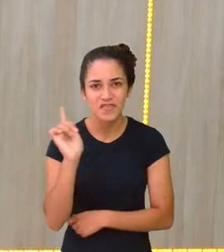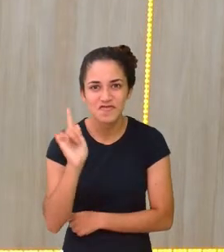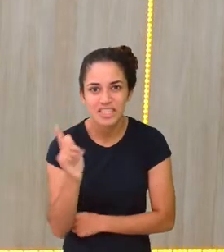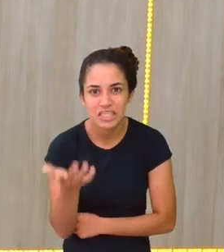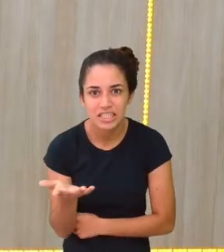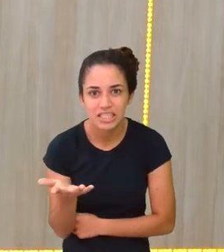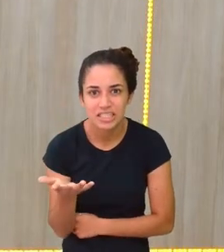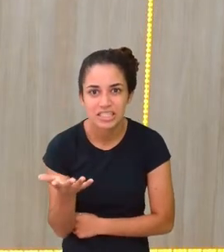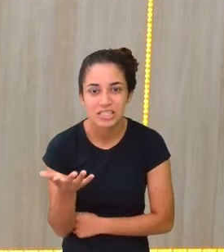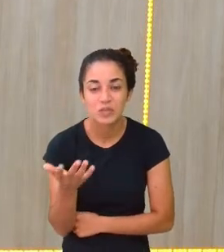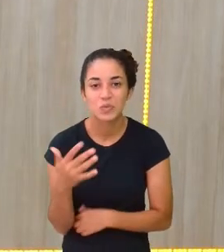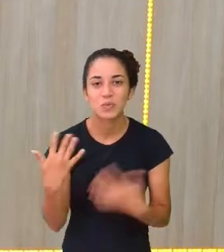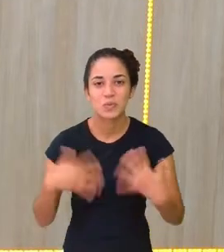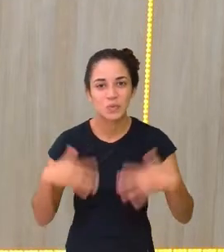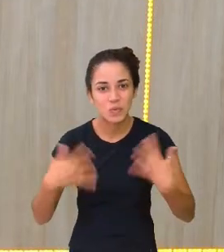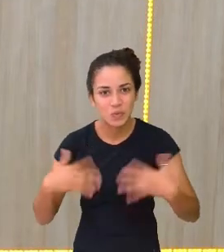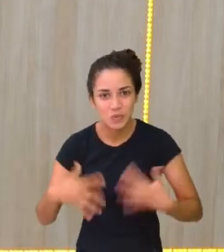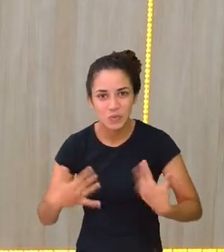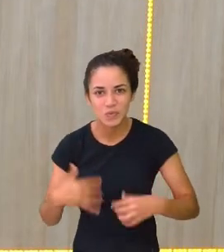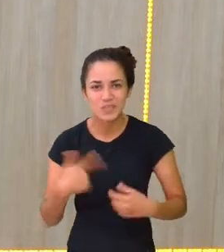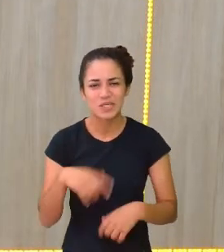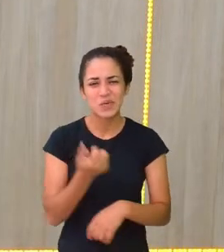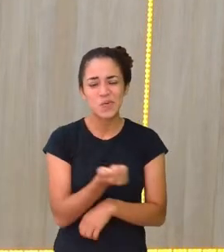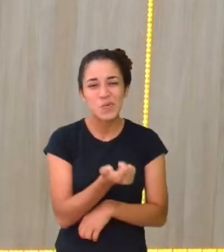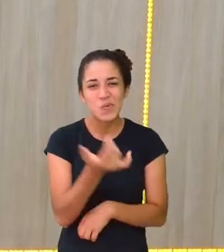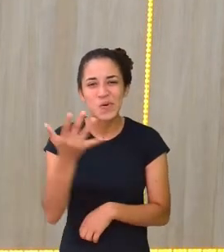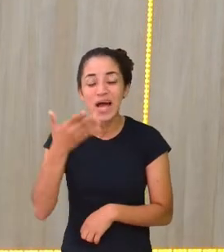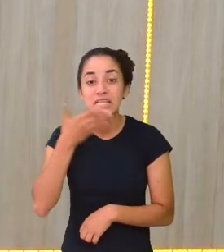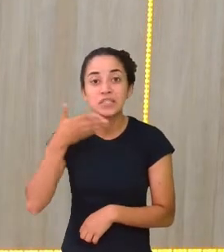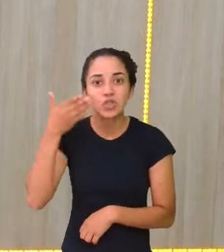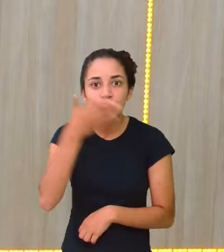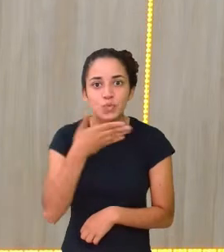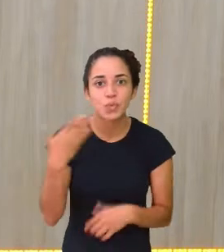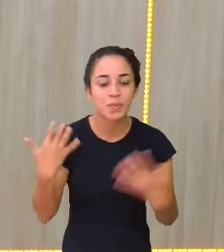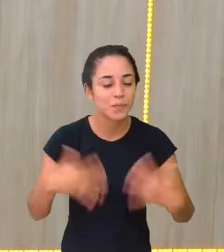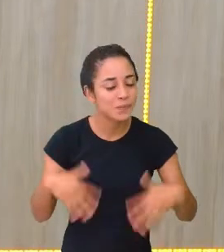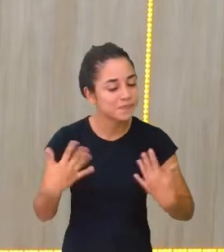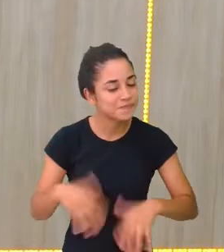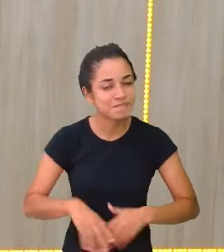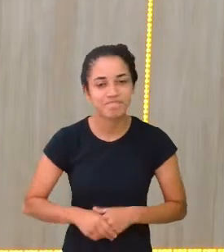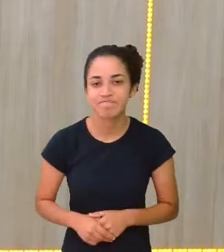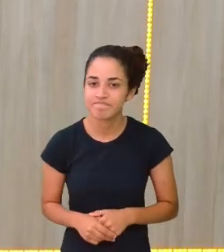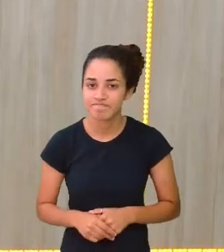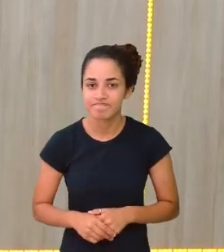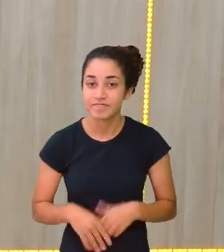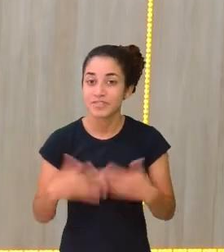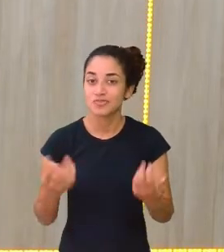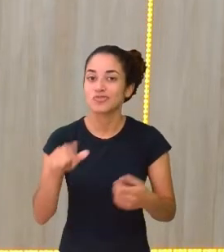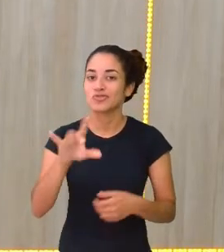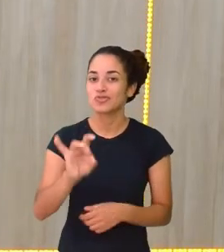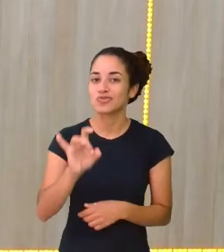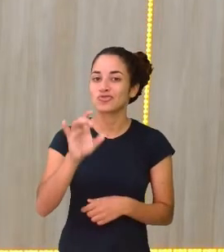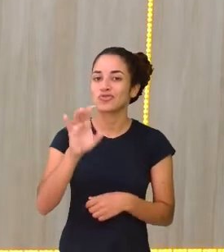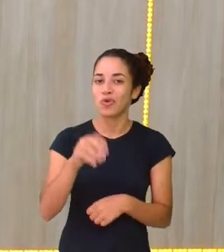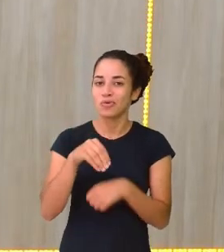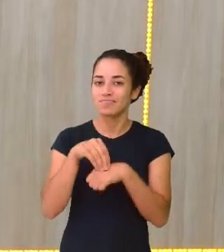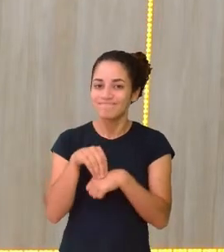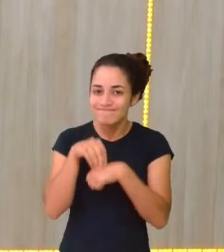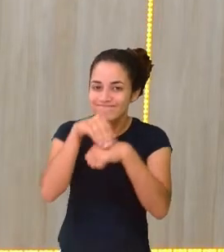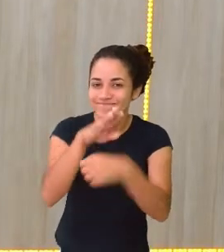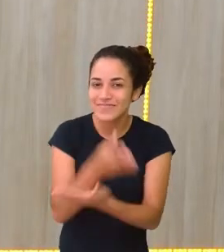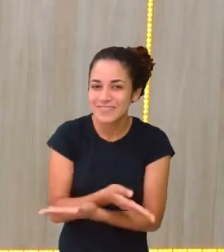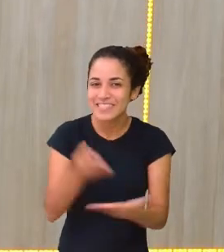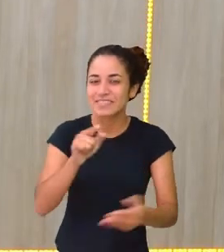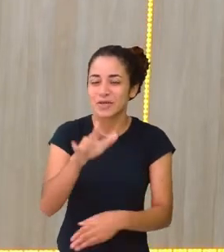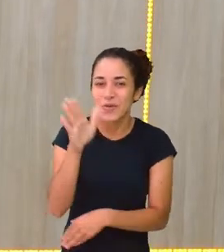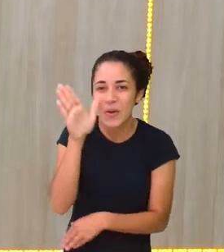refrigerante? Imagina aí a quantidade de açúcar que deve ter nele. Então, aqui eu estou deixando essa curiosidade, né, despertando